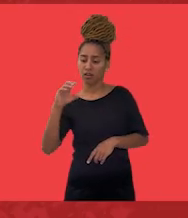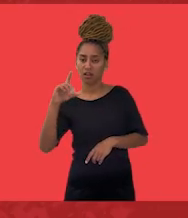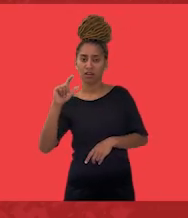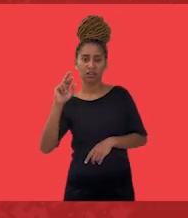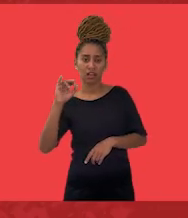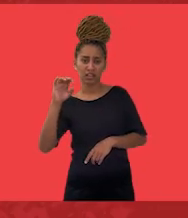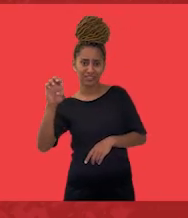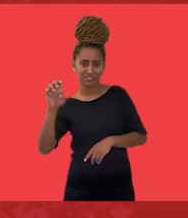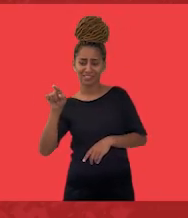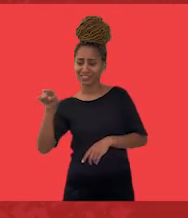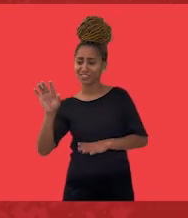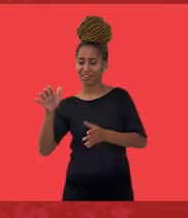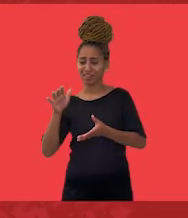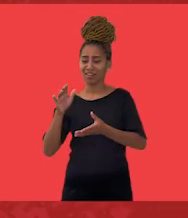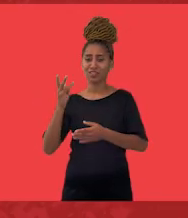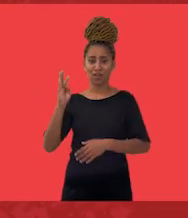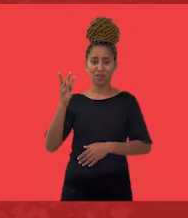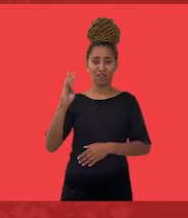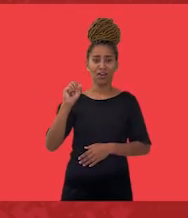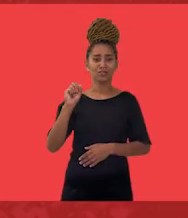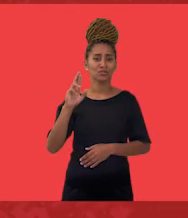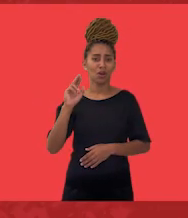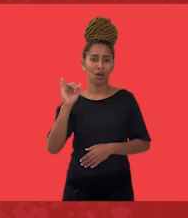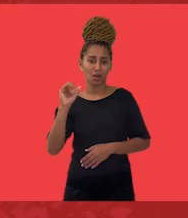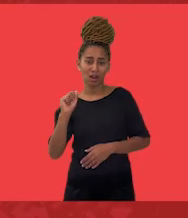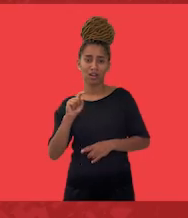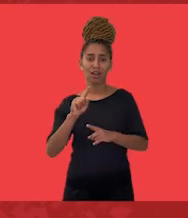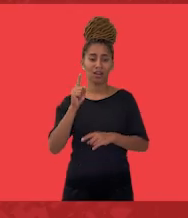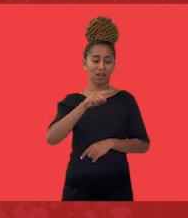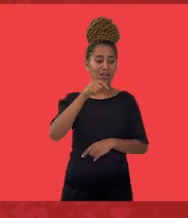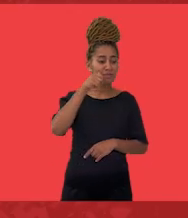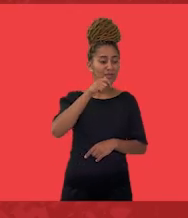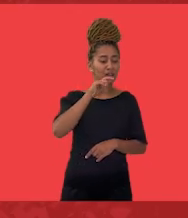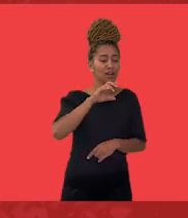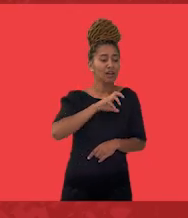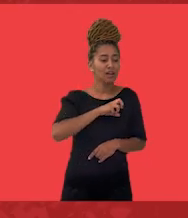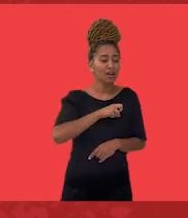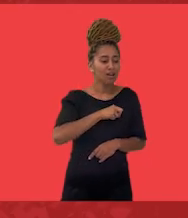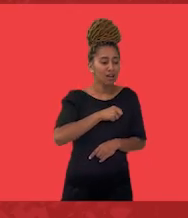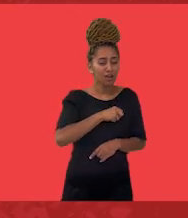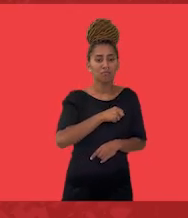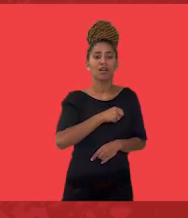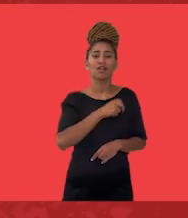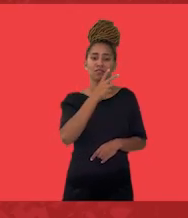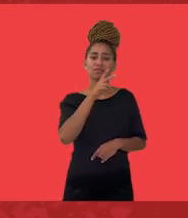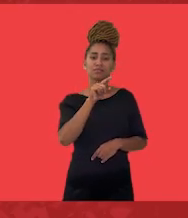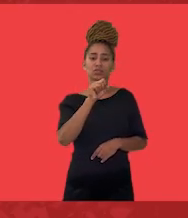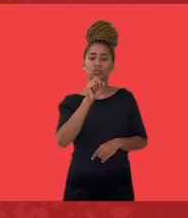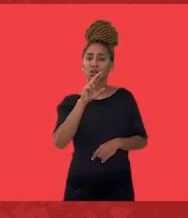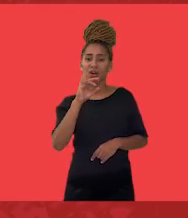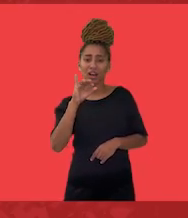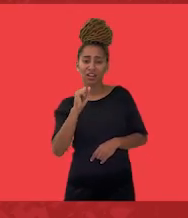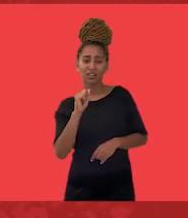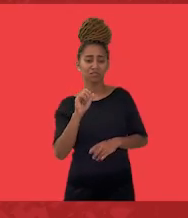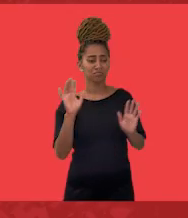em plumas e corais. Jamais me declarei. Hoje, tua